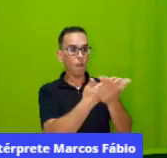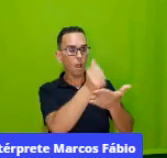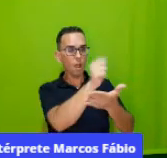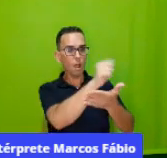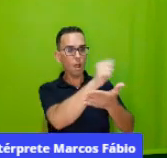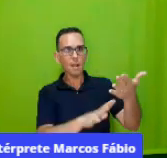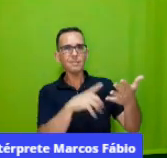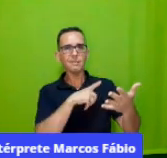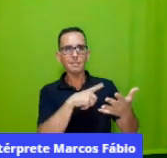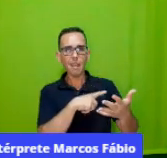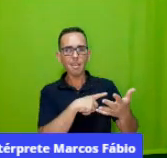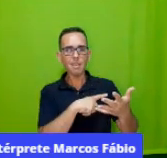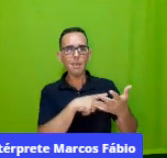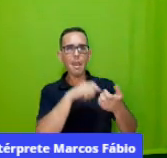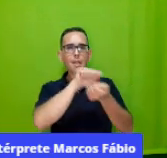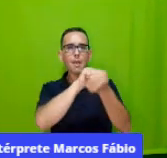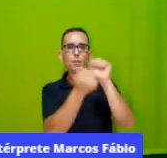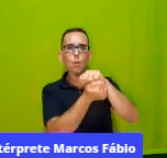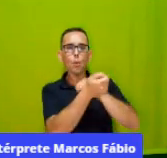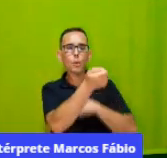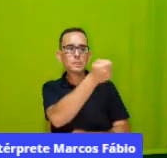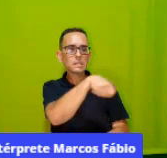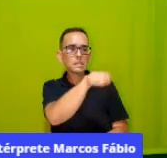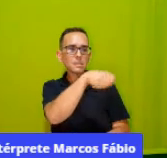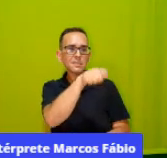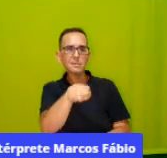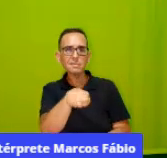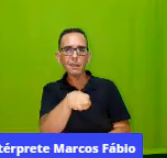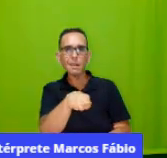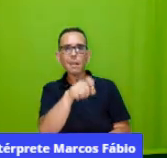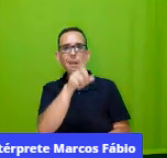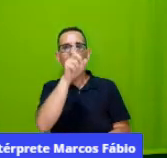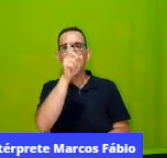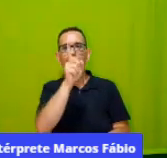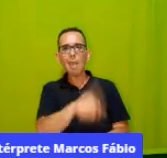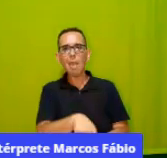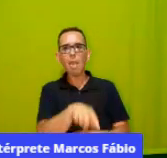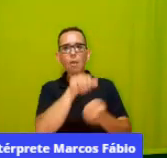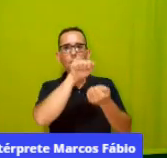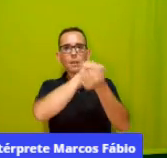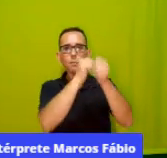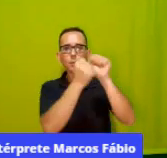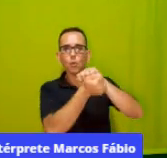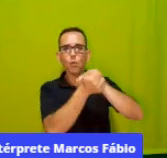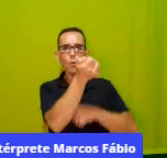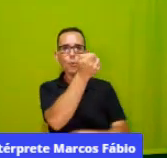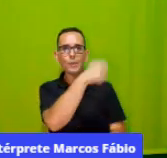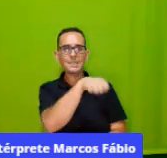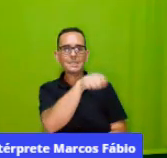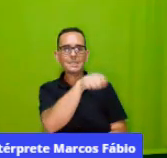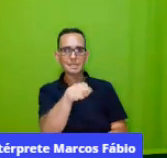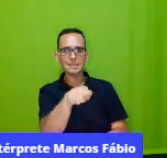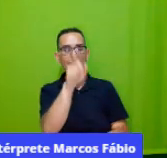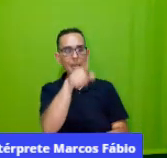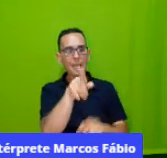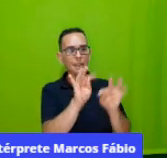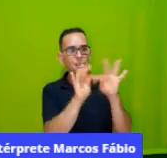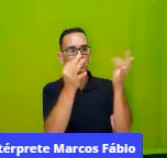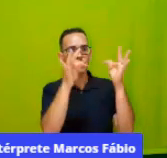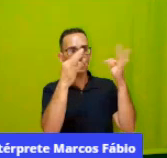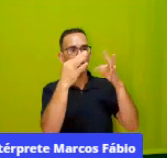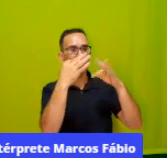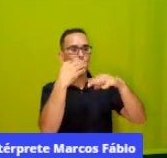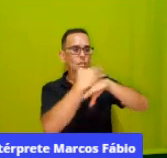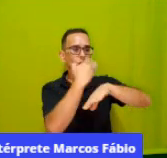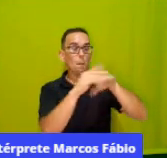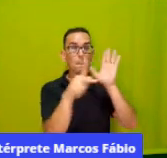vida diária. Então, atividades escolares, nós temos adaptadores de escrita. Então, esse aqui é um tipo de